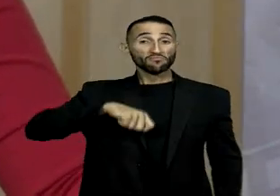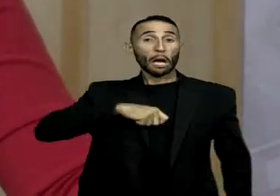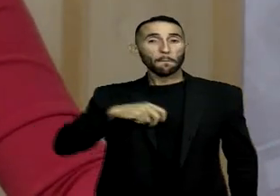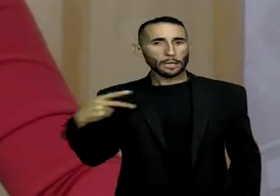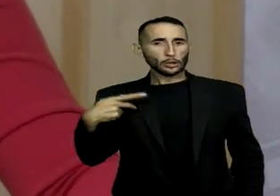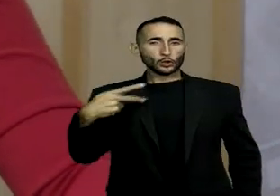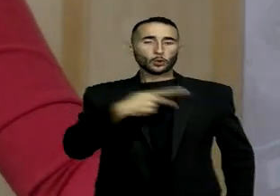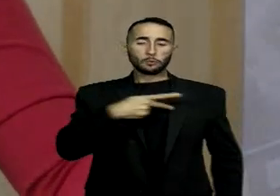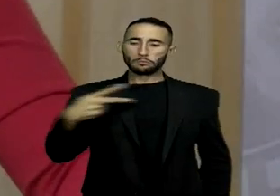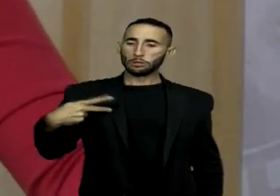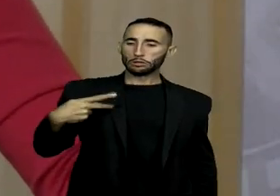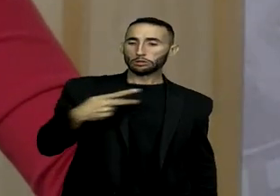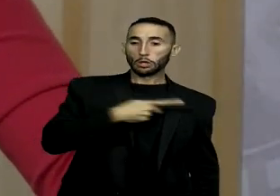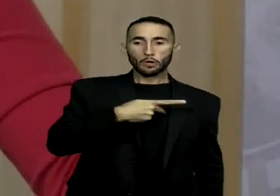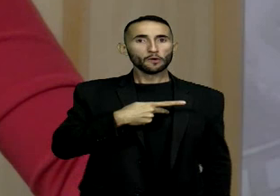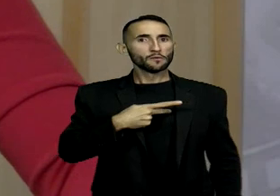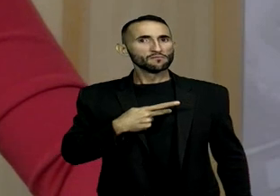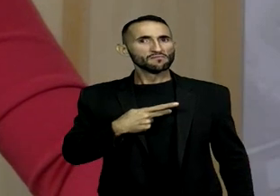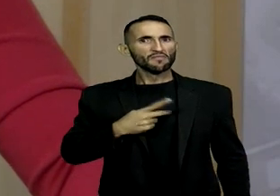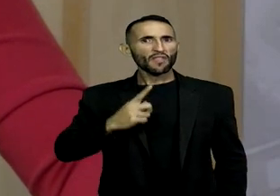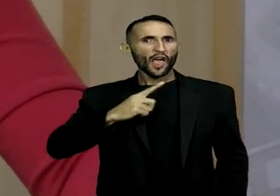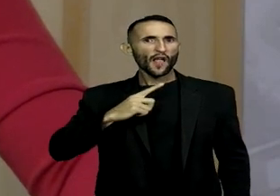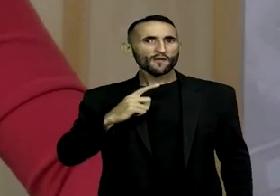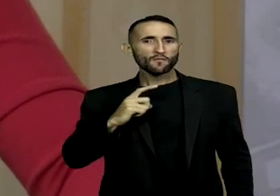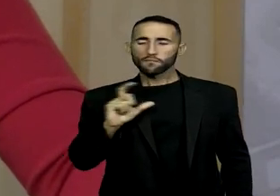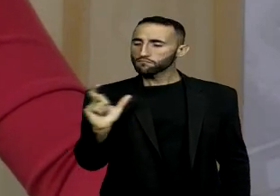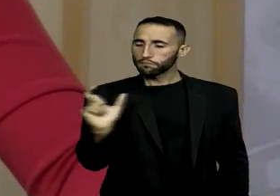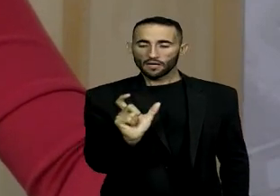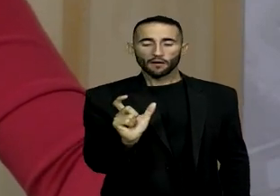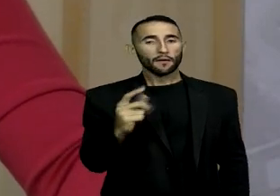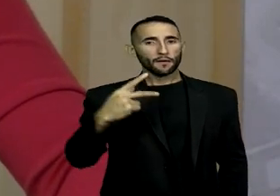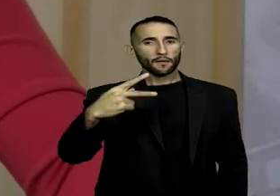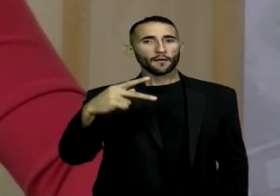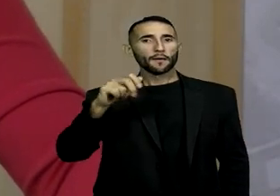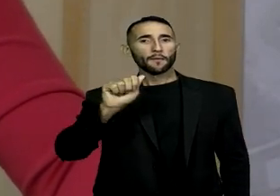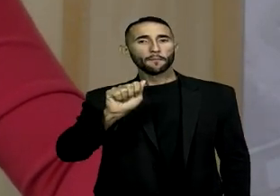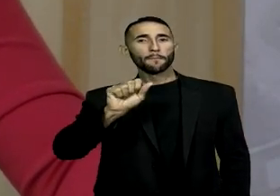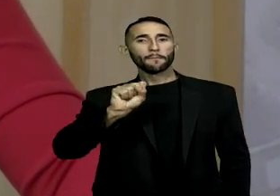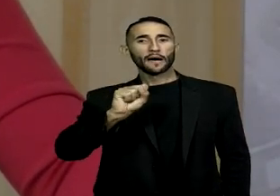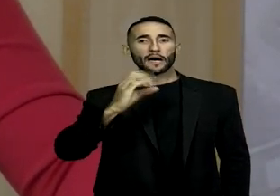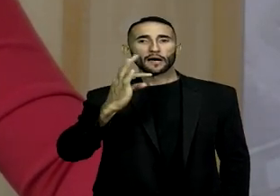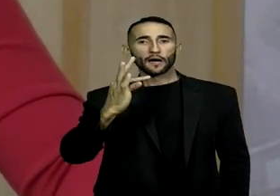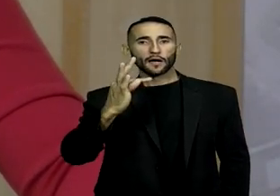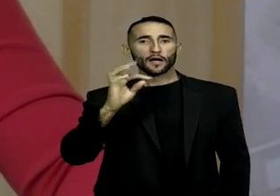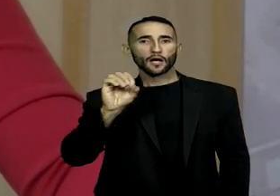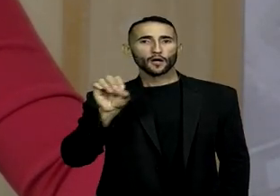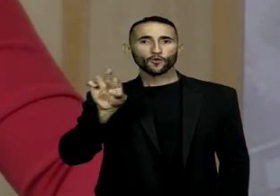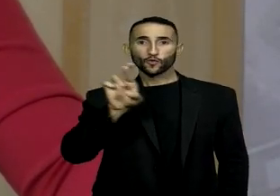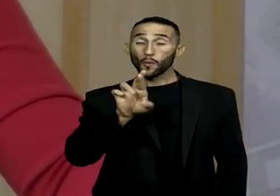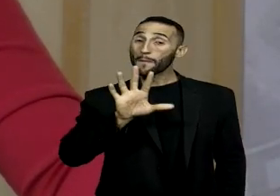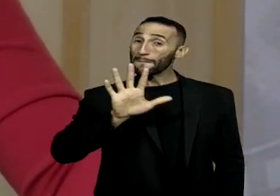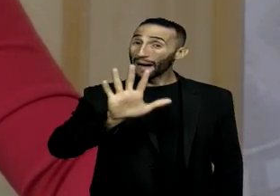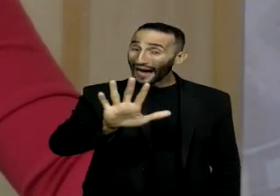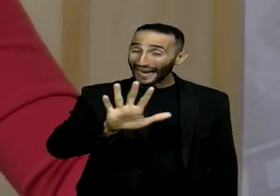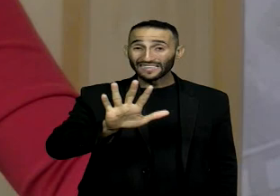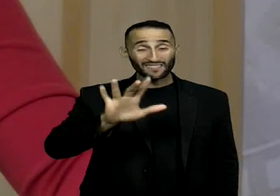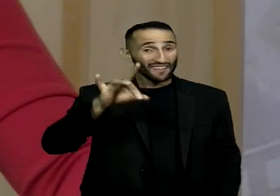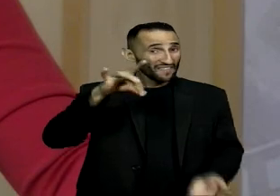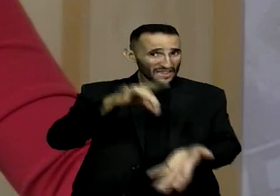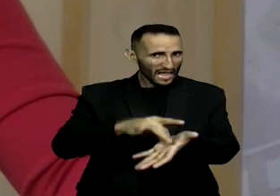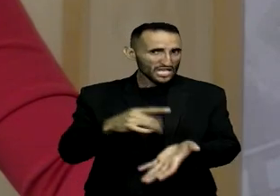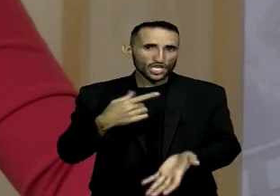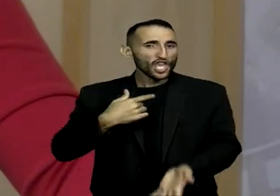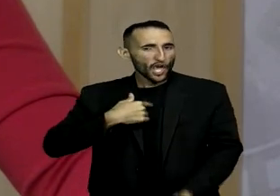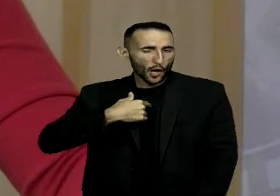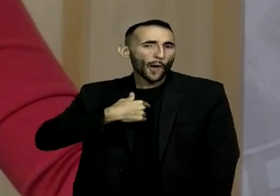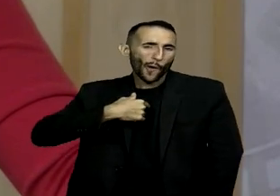Muitos têm o apelido pastor, né? Então, esse cara deveria estar preso,